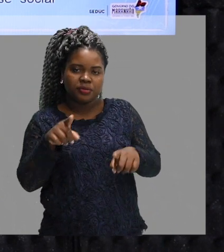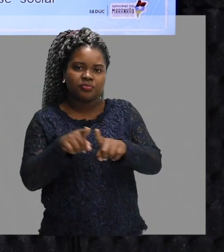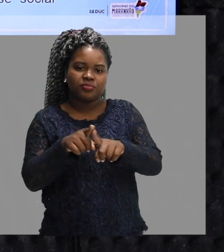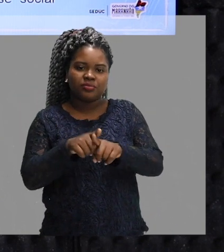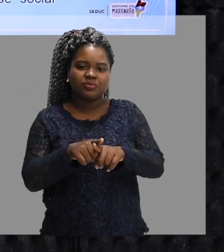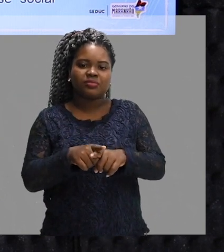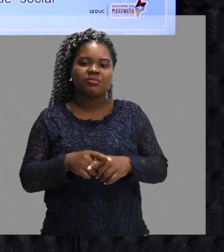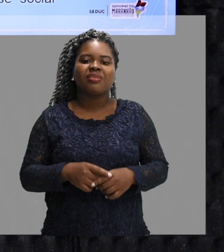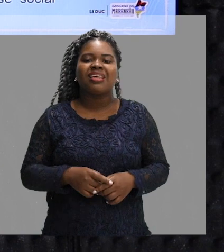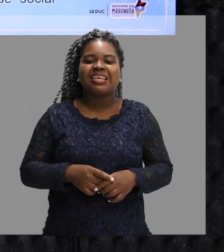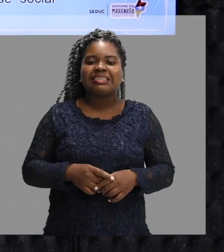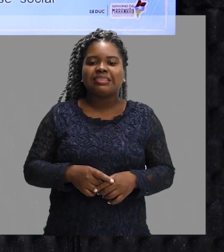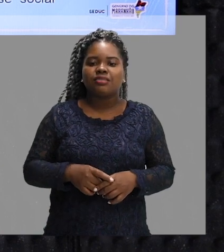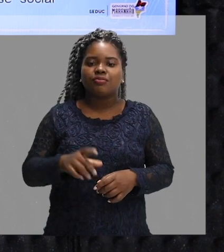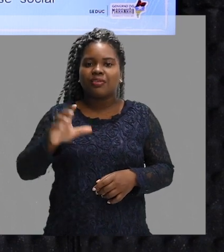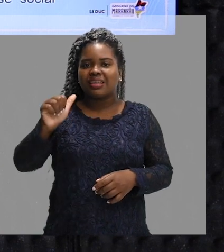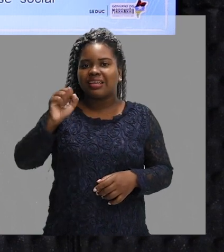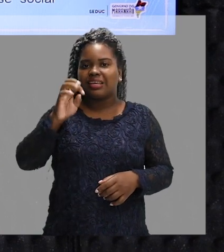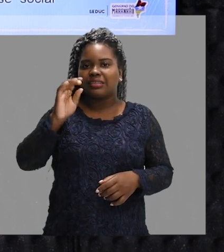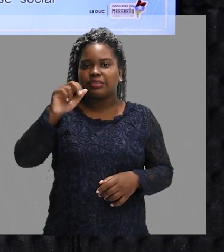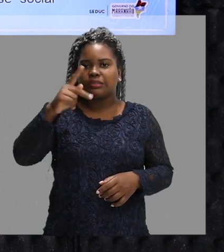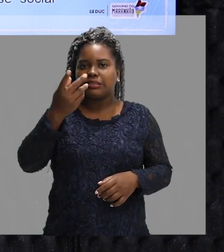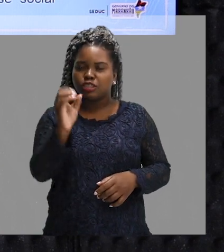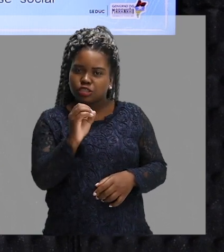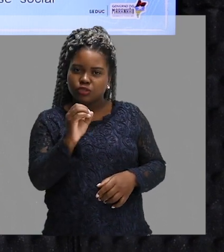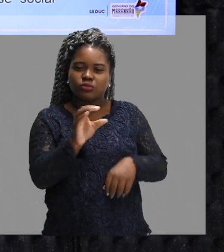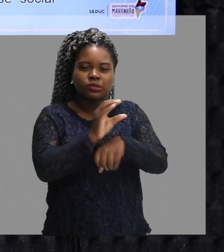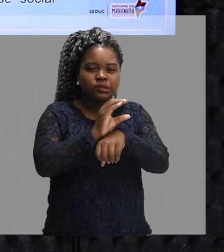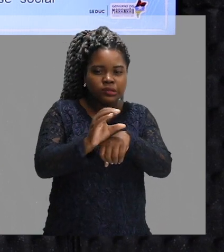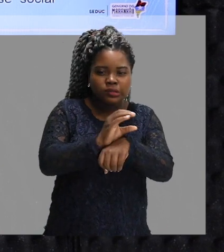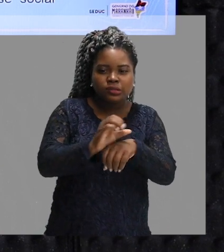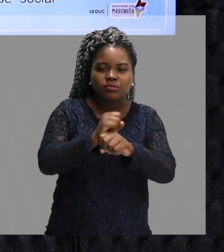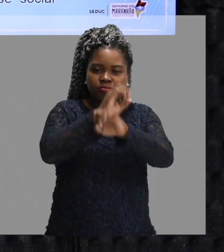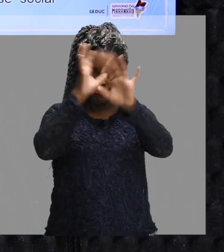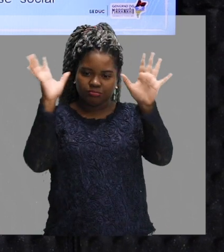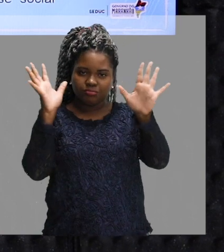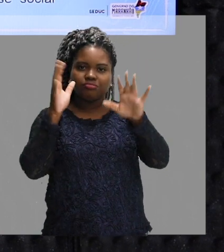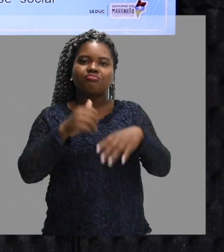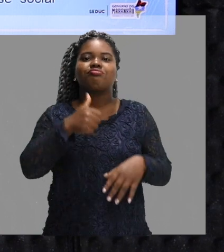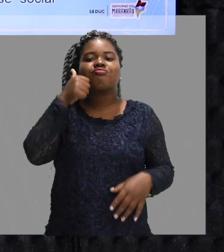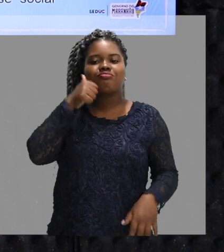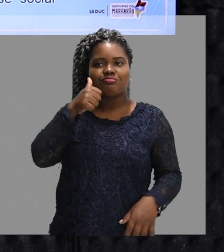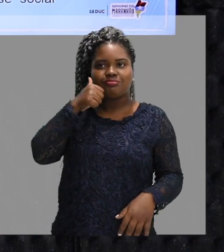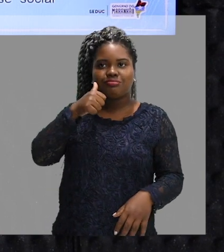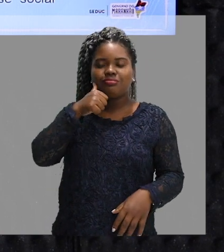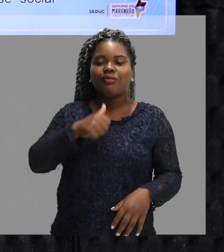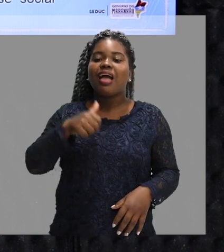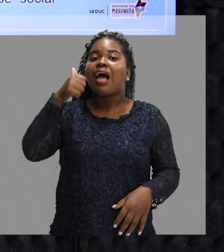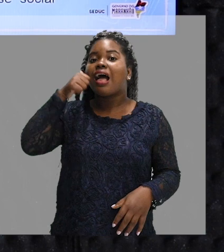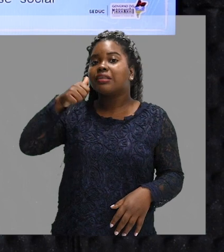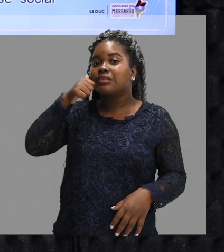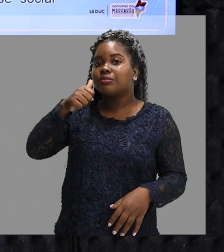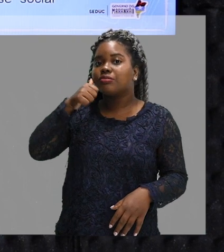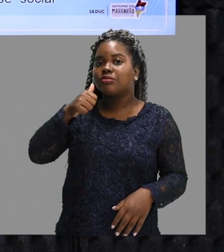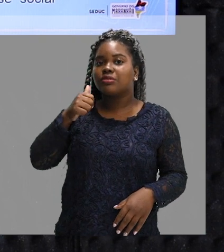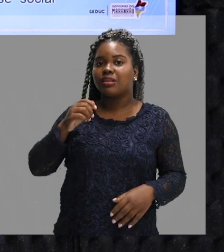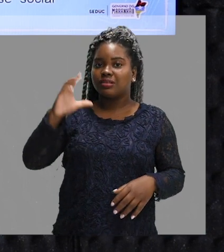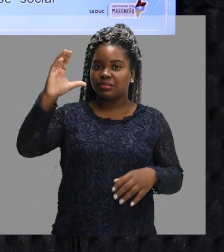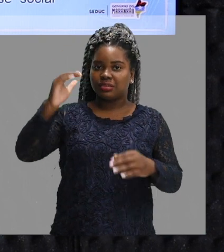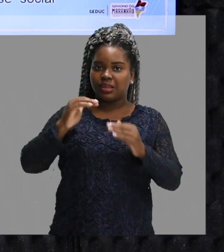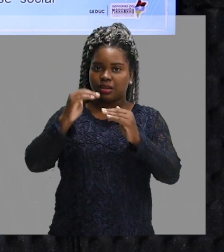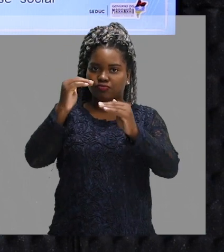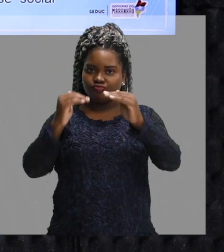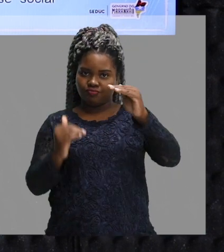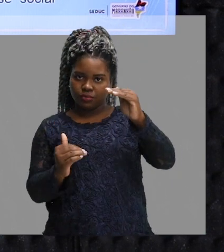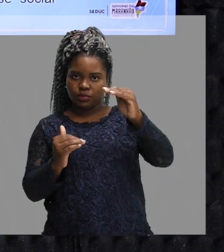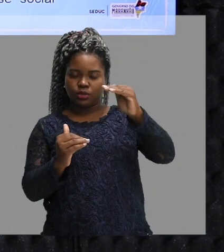e castanho claro era a pintura do corpo feminino. As mulheres sempre eram representadas em tamanho menor do que os homens, a não